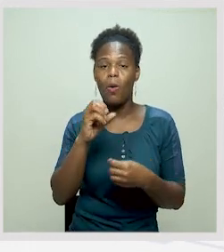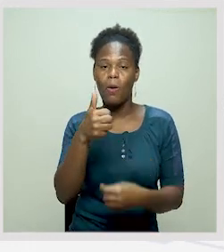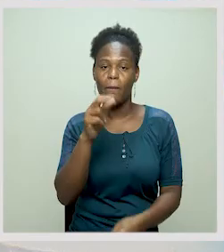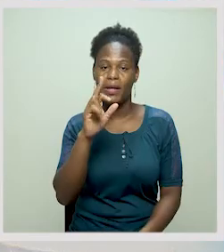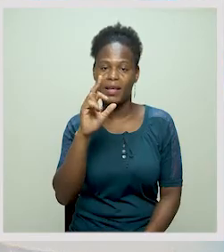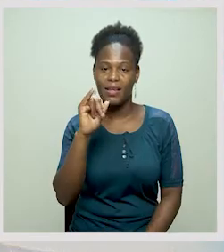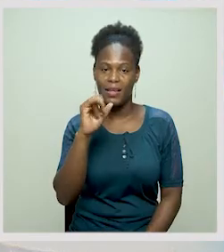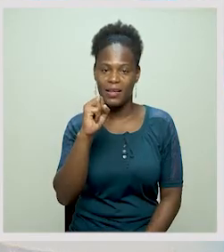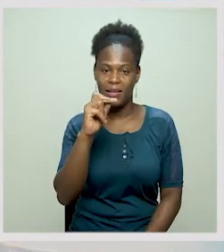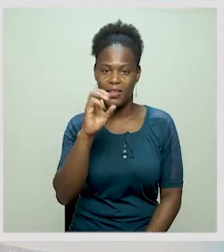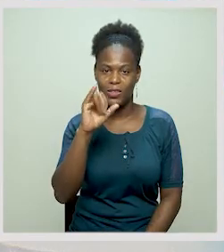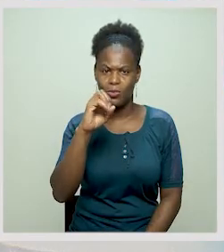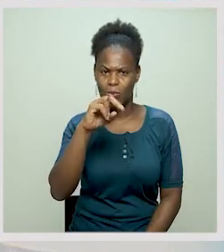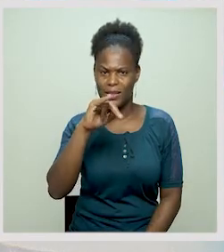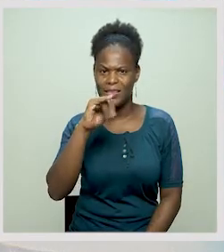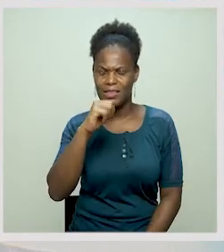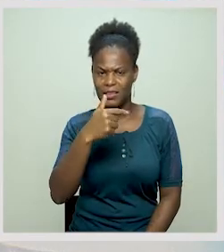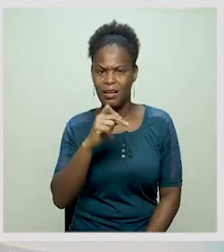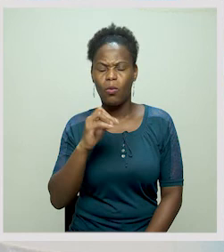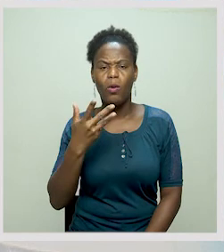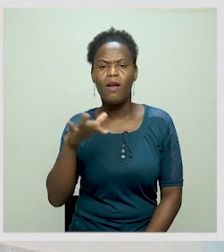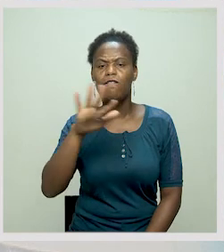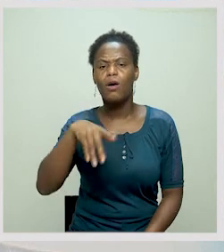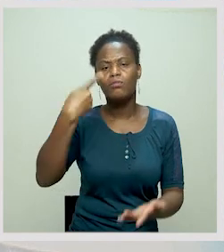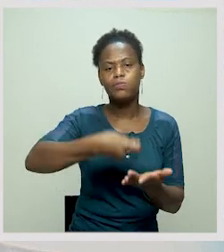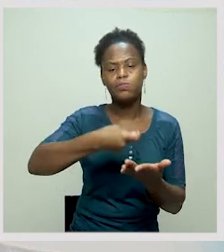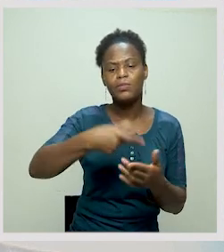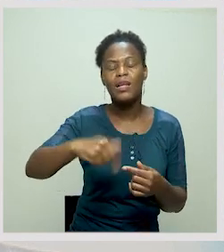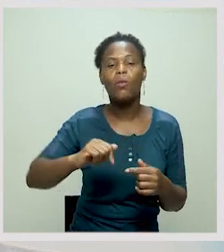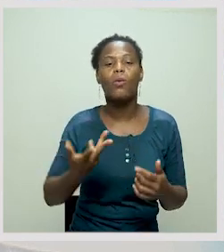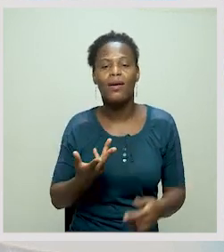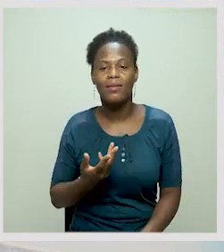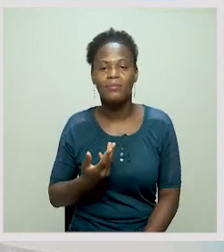obrigacionista. Qual é a forma de financiamento que nós temos aqui?